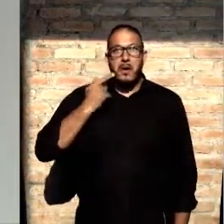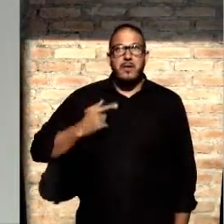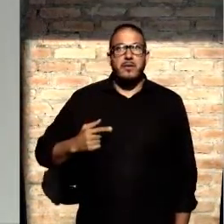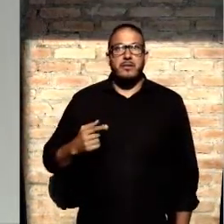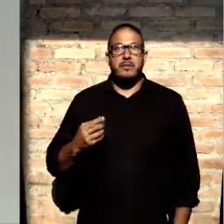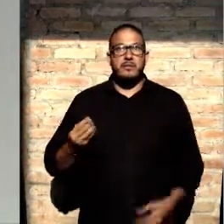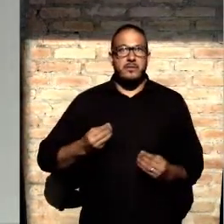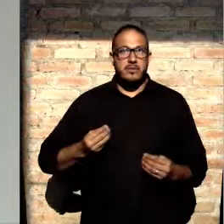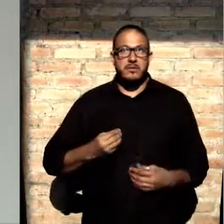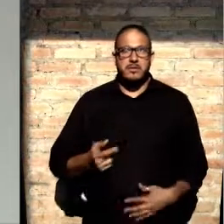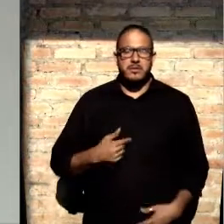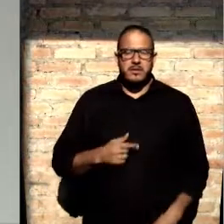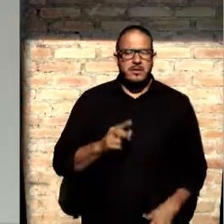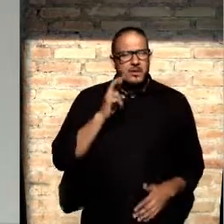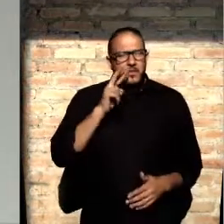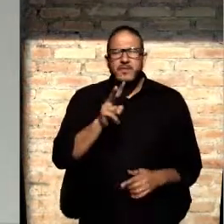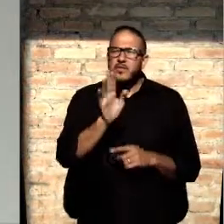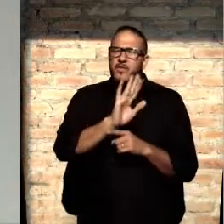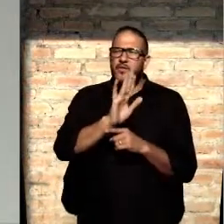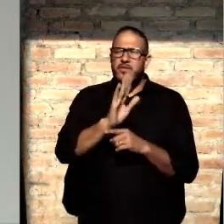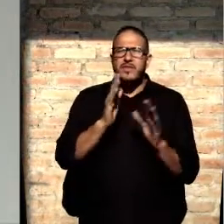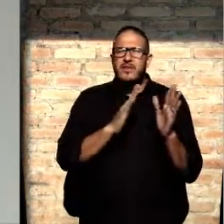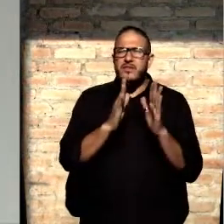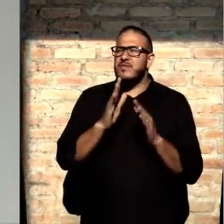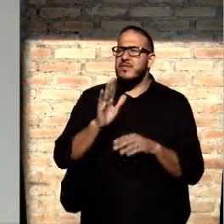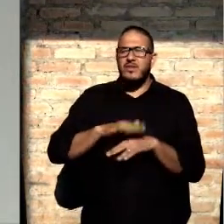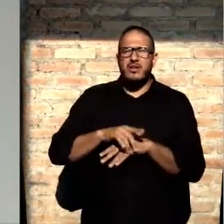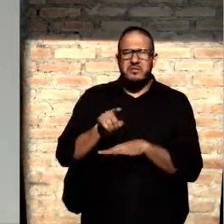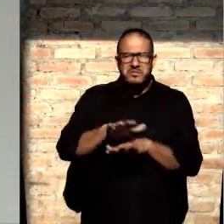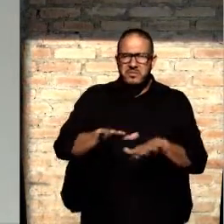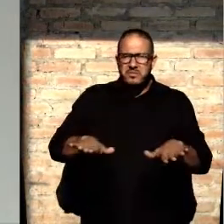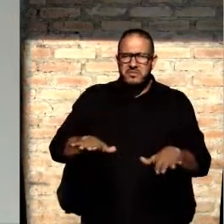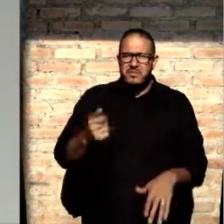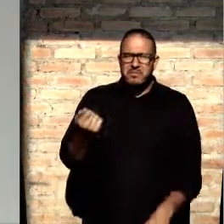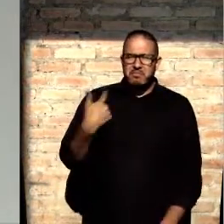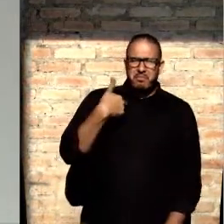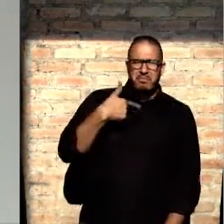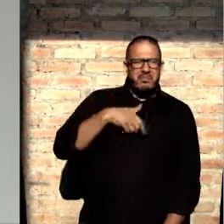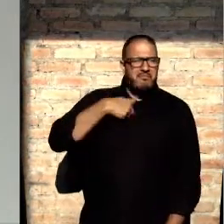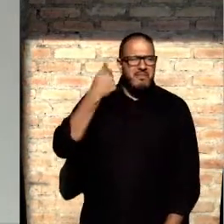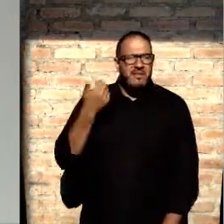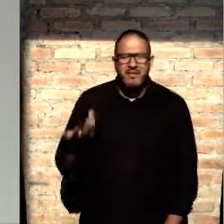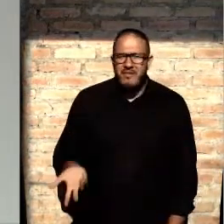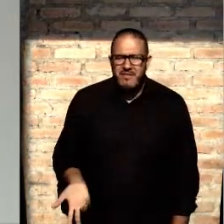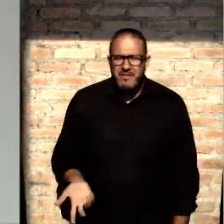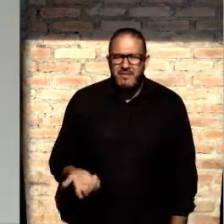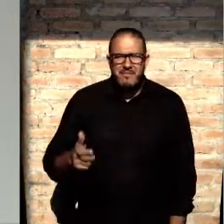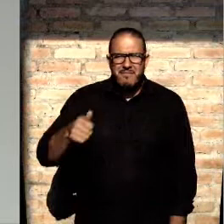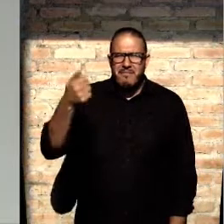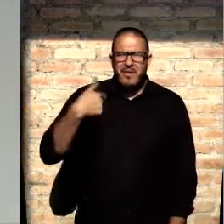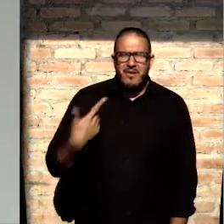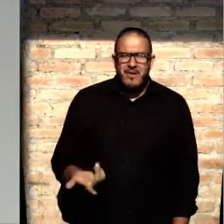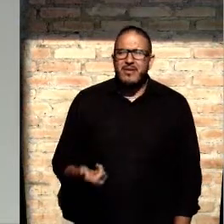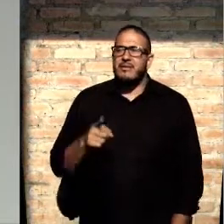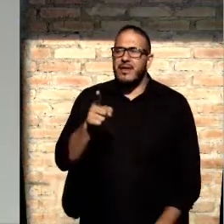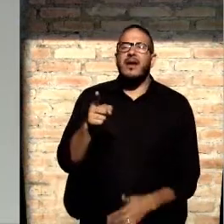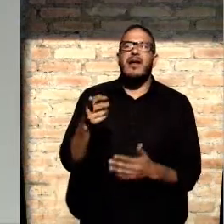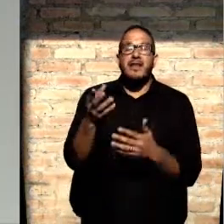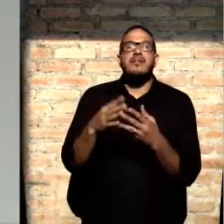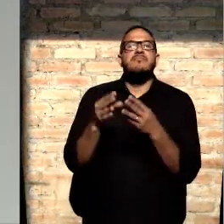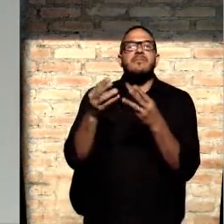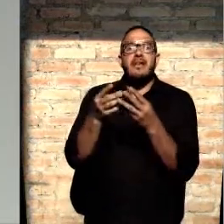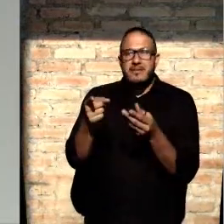tinha a ver quando eu vi o vídeo foi assim como eles são melhores que nós como eles ainda têm algo que perdemos